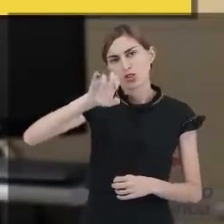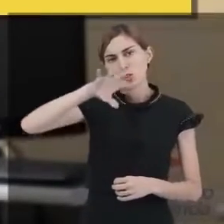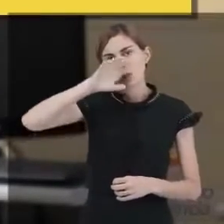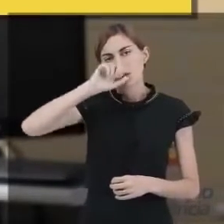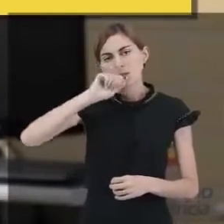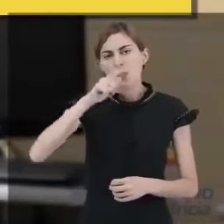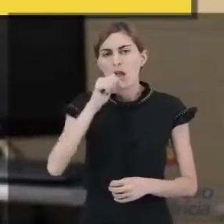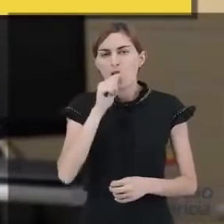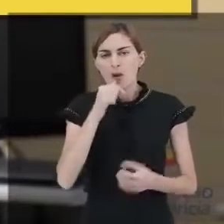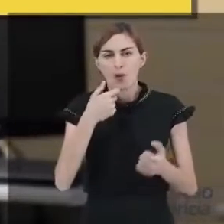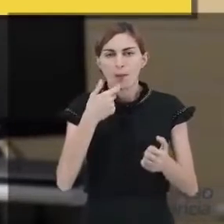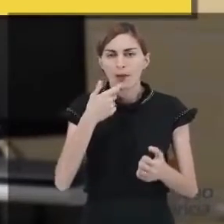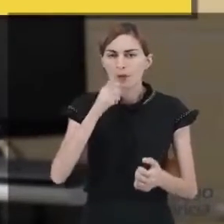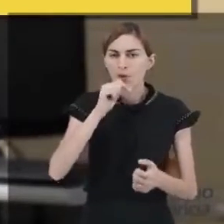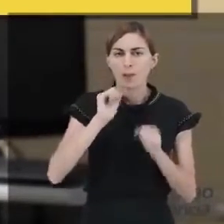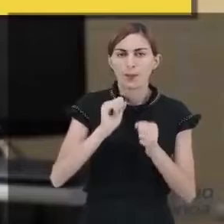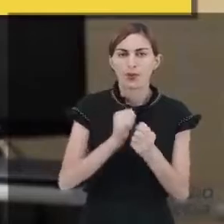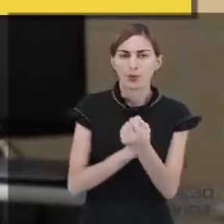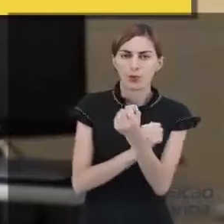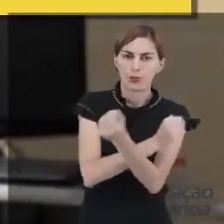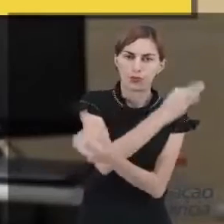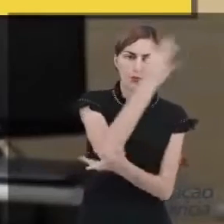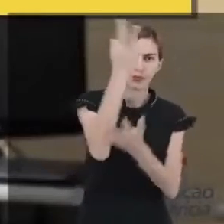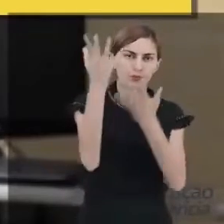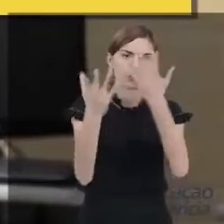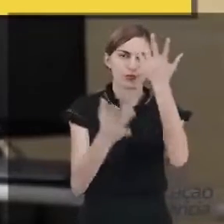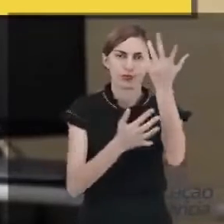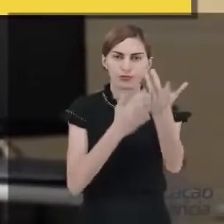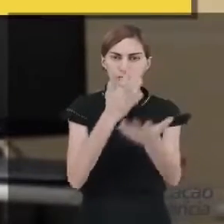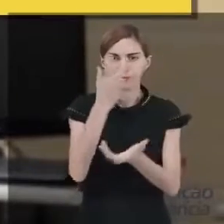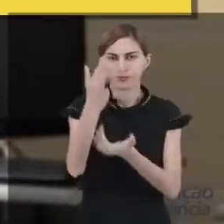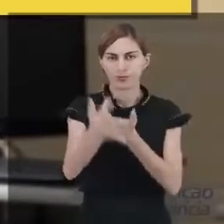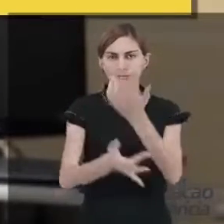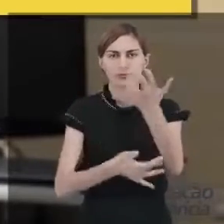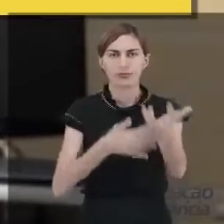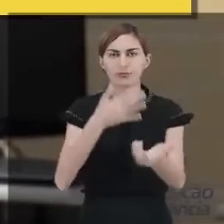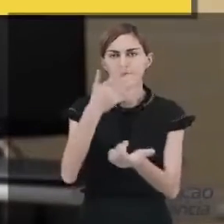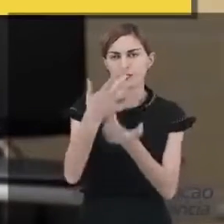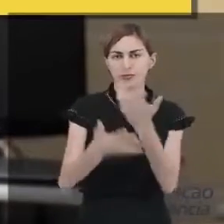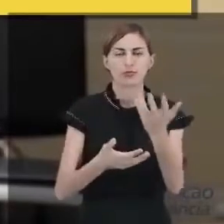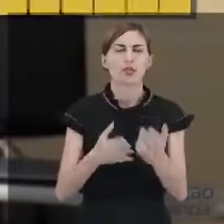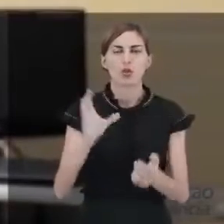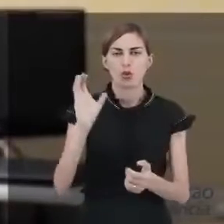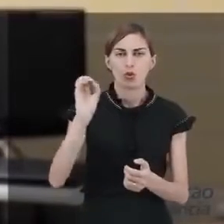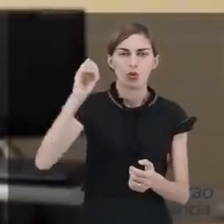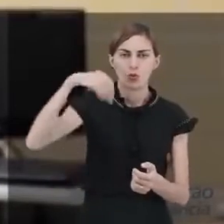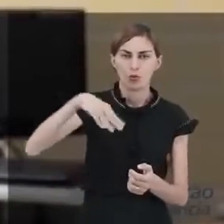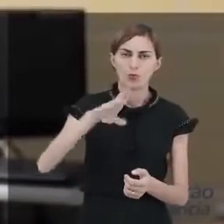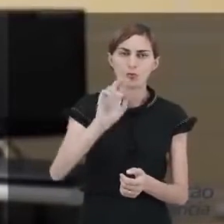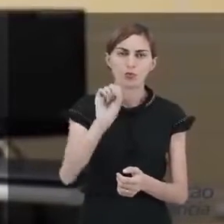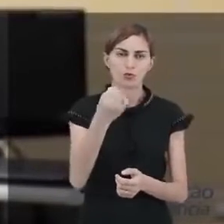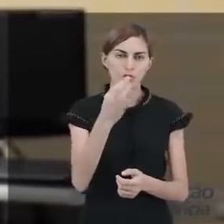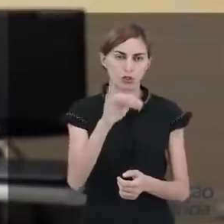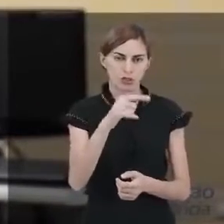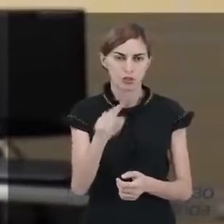água ele pode inclusive desencadear uma reação exotérmica, uma reação de combustão, tá bom?